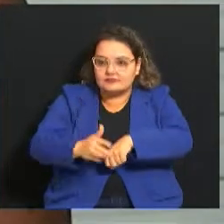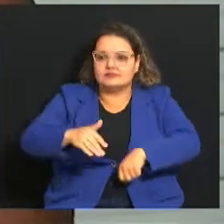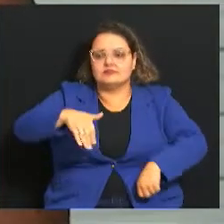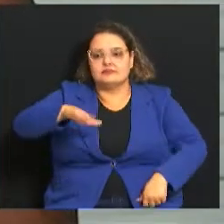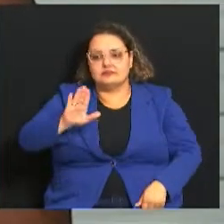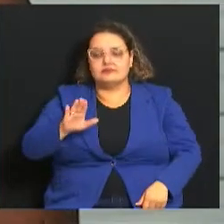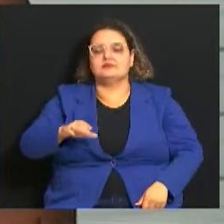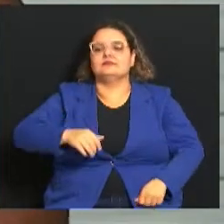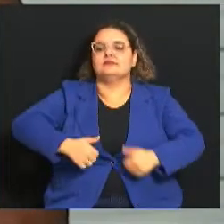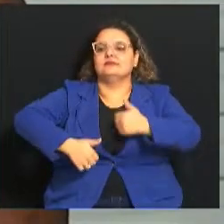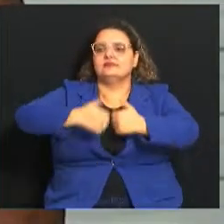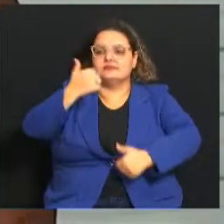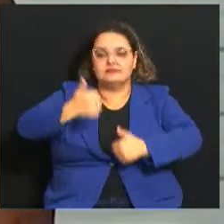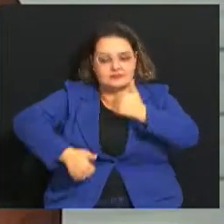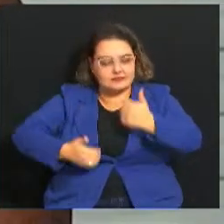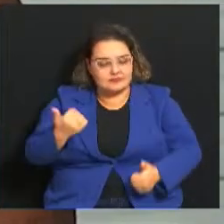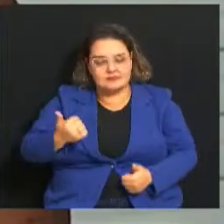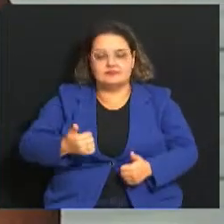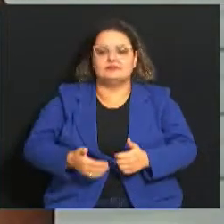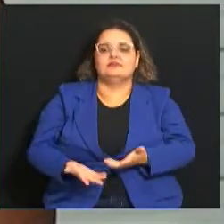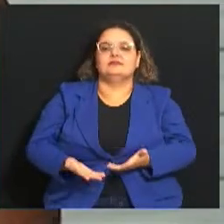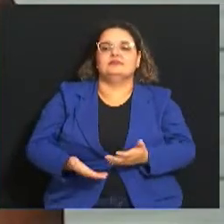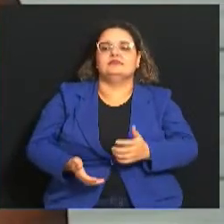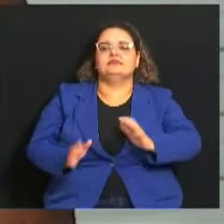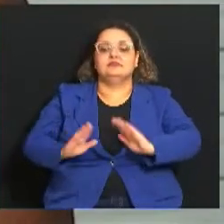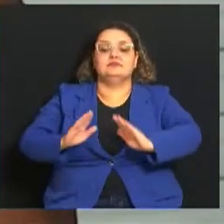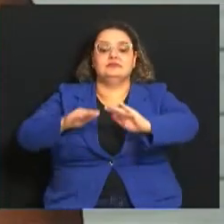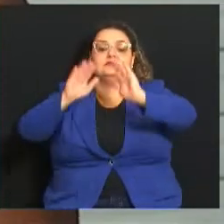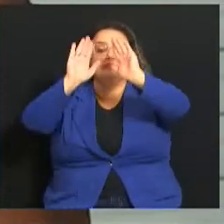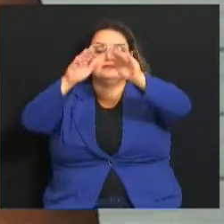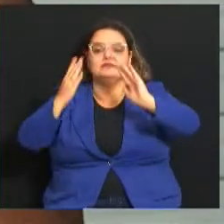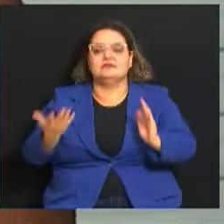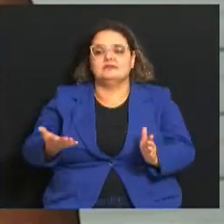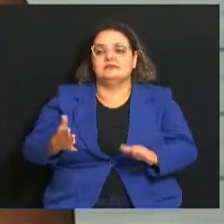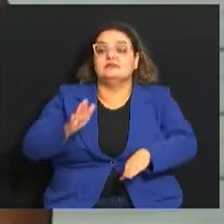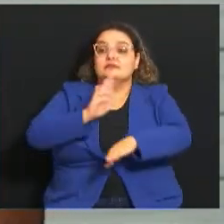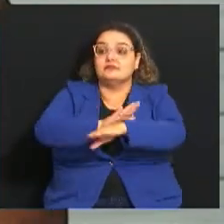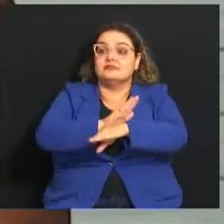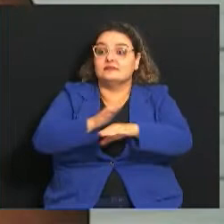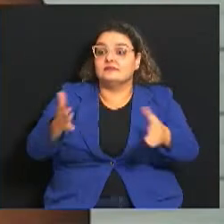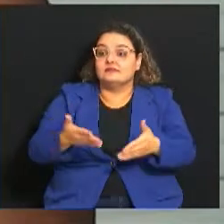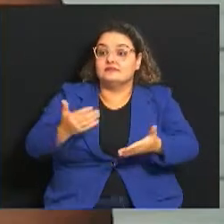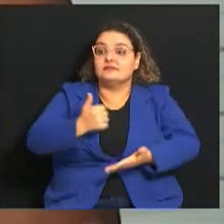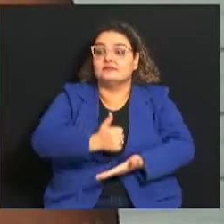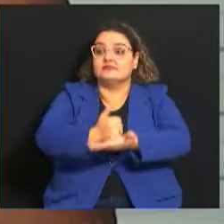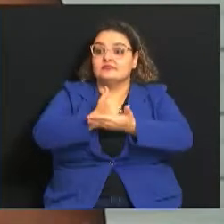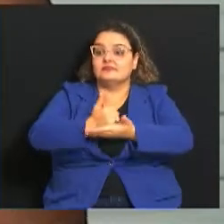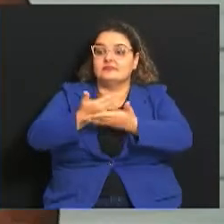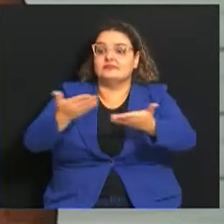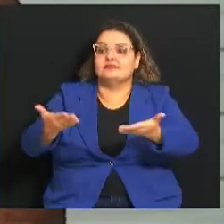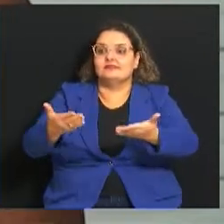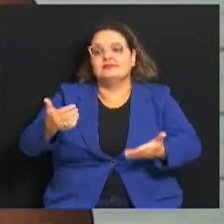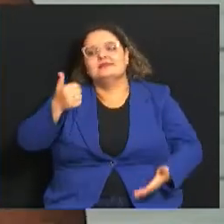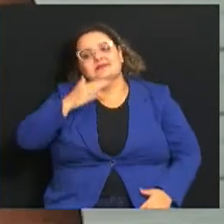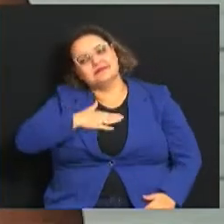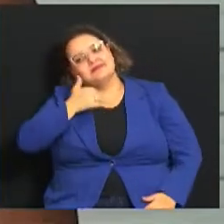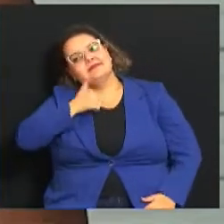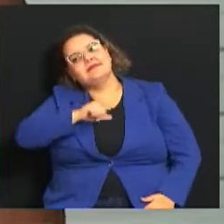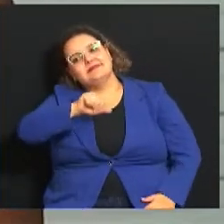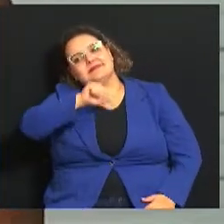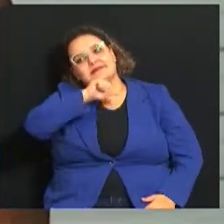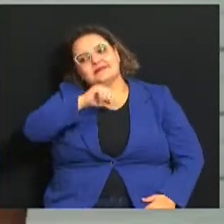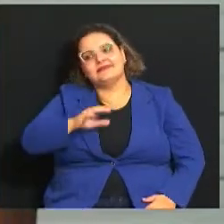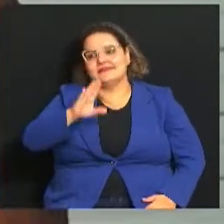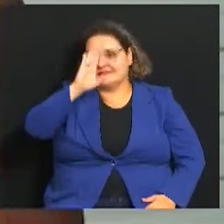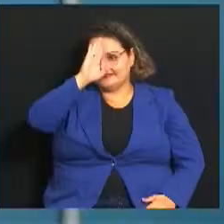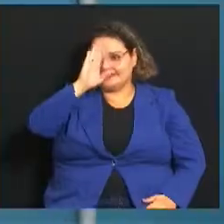Eu fico muito feliz de poder estar colaborando com elas. Esse troféu é para elas, para minha mãe, principalmente